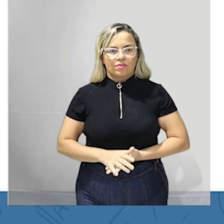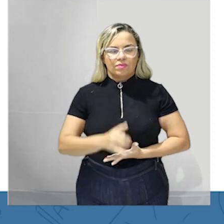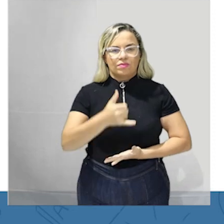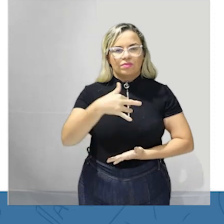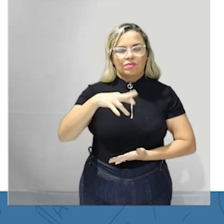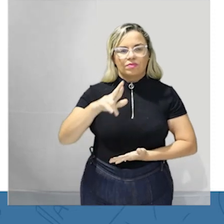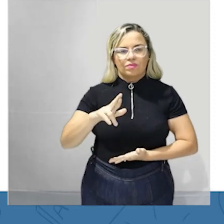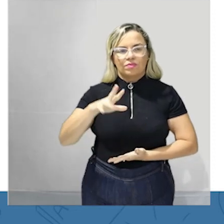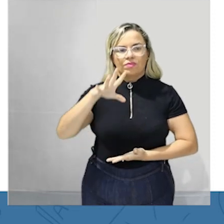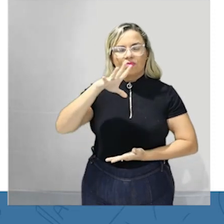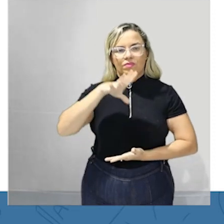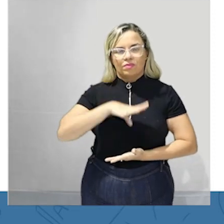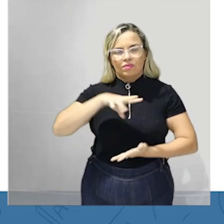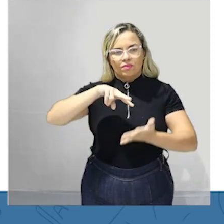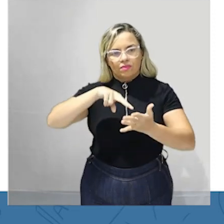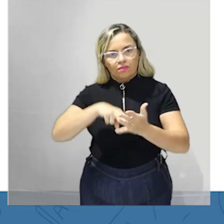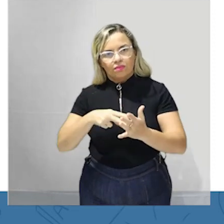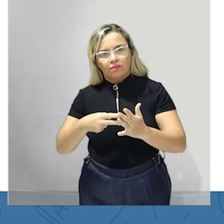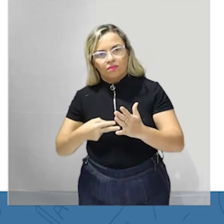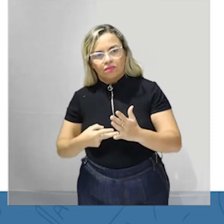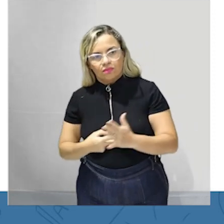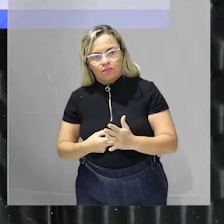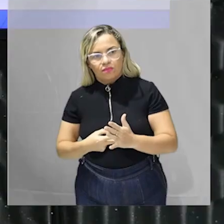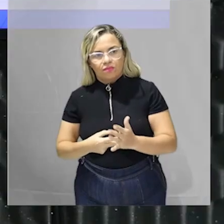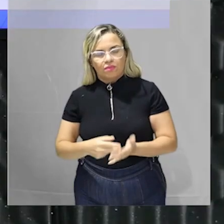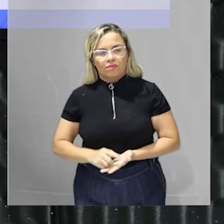significa ir em português? Ir,